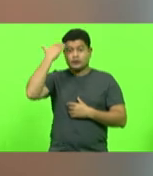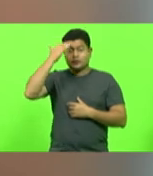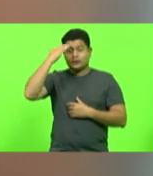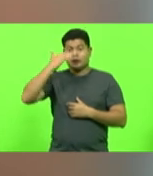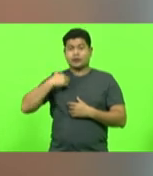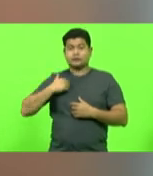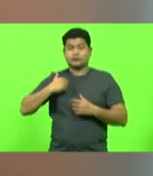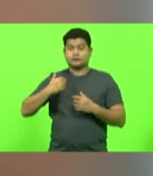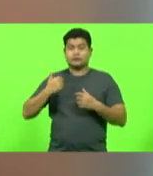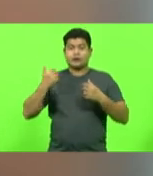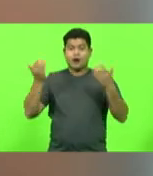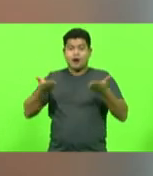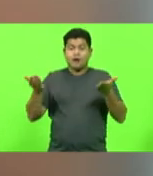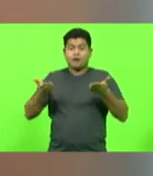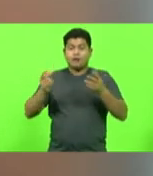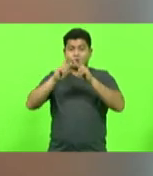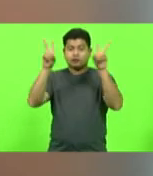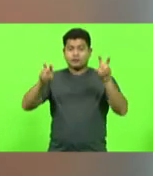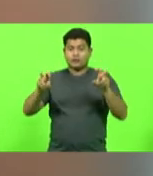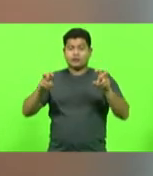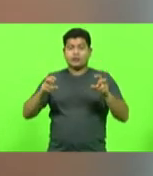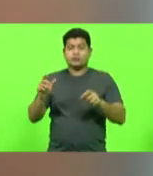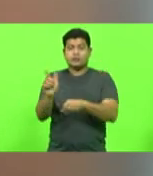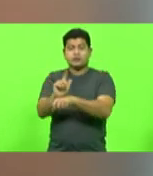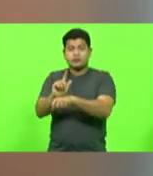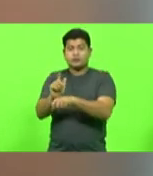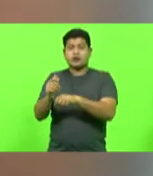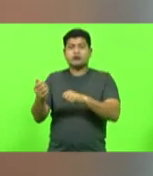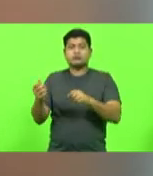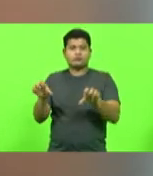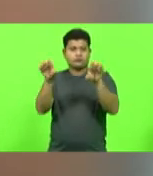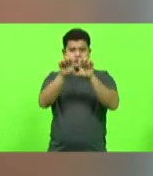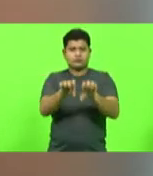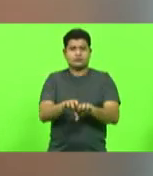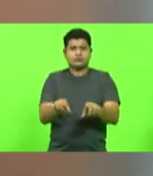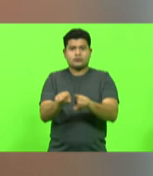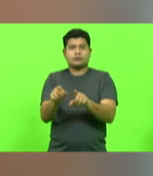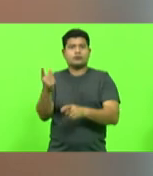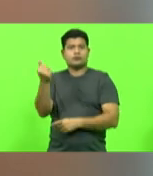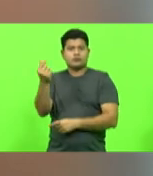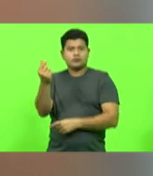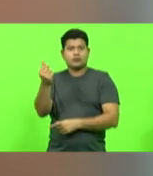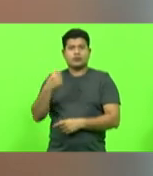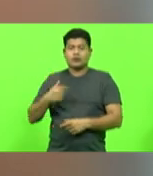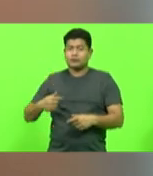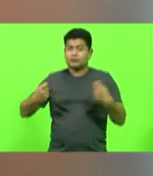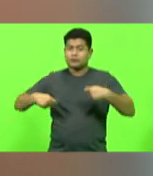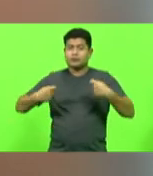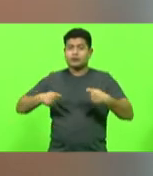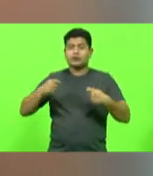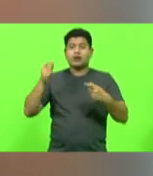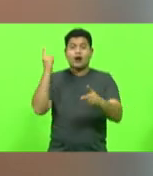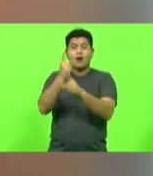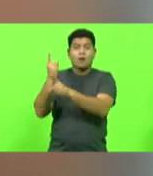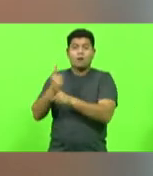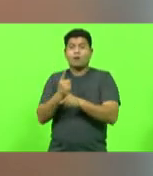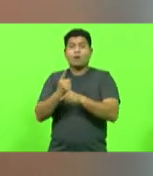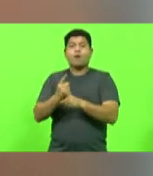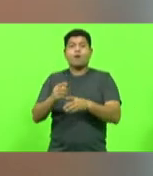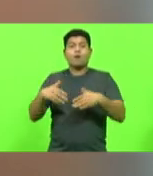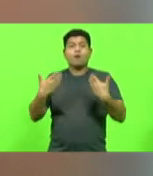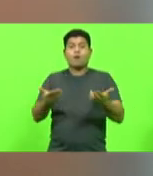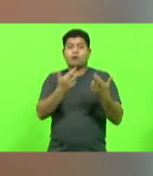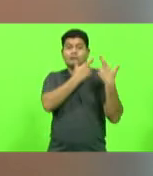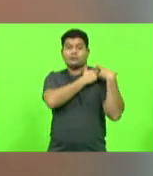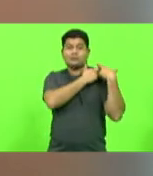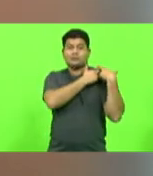gestão, tanto de estrutura quanto dos recursos, é preciso identificar quais são os deveres do Estado e quais são os